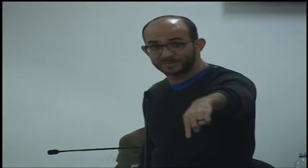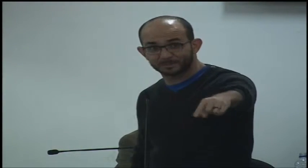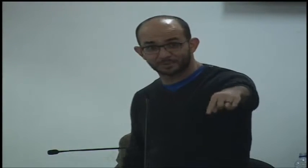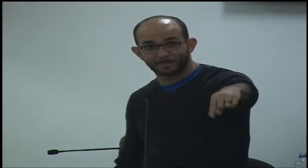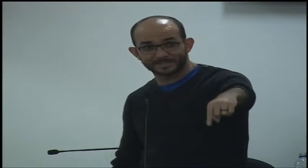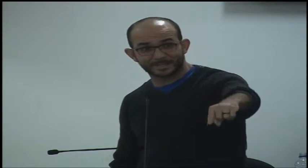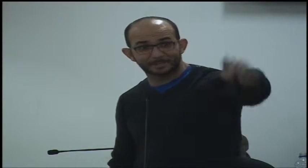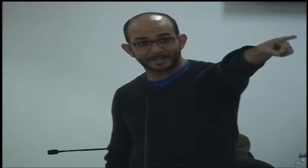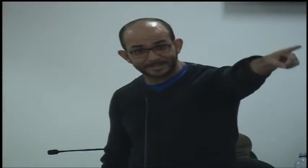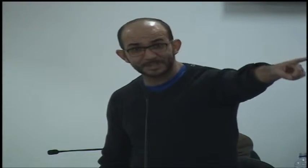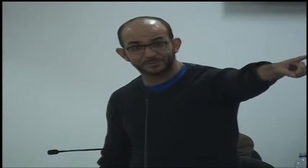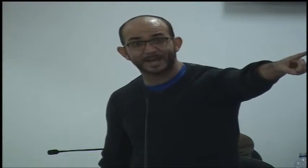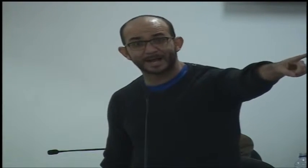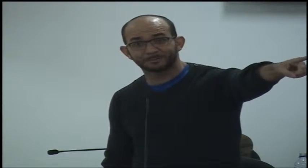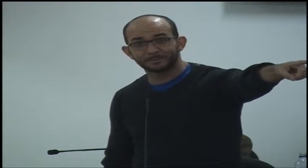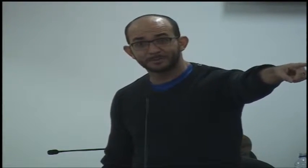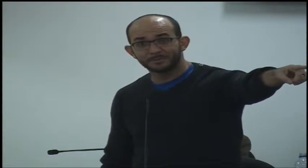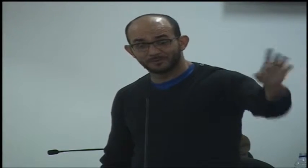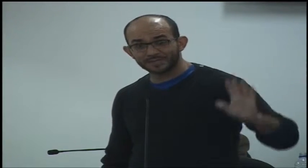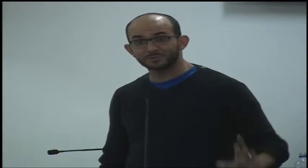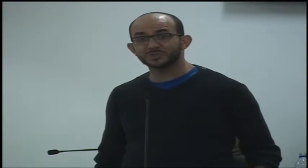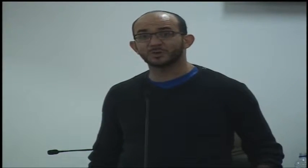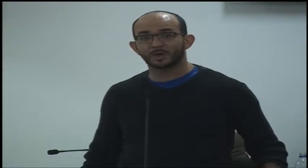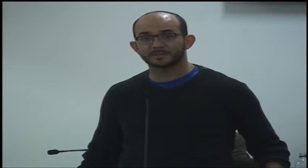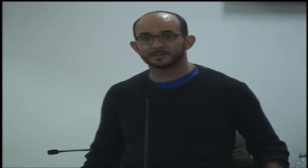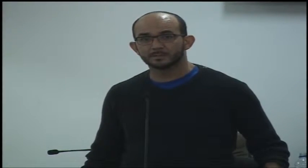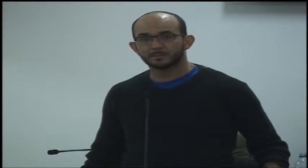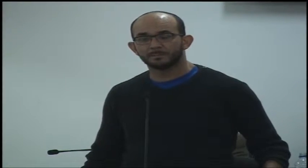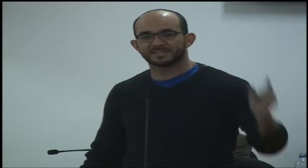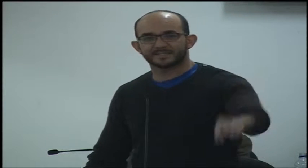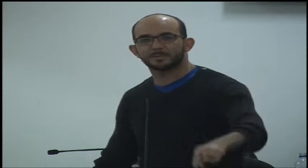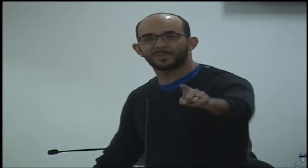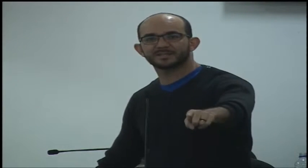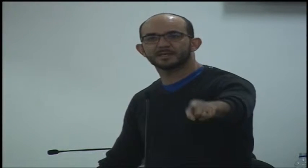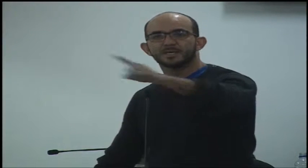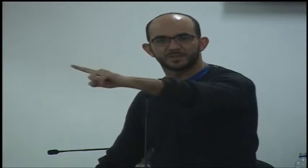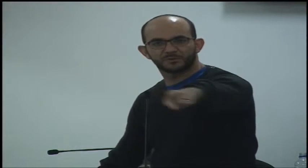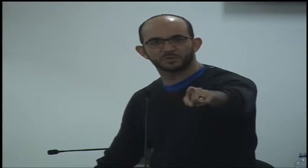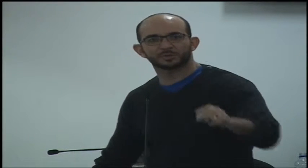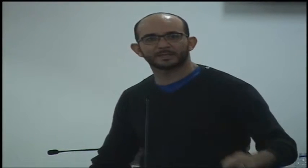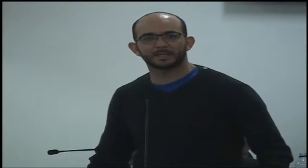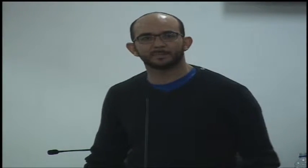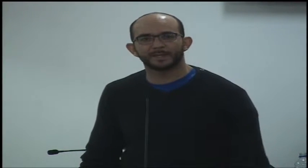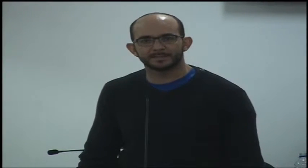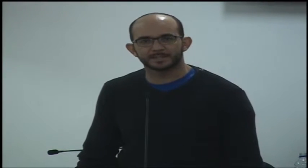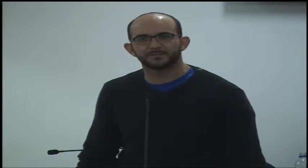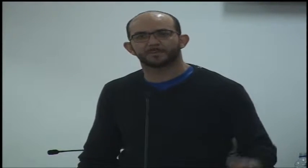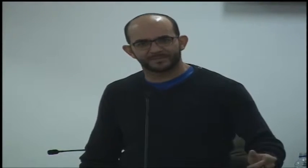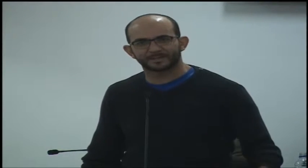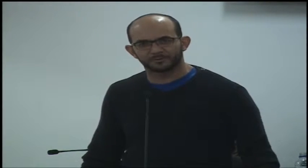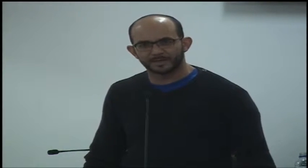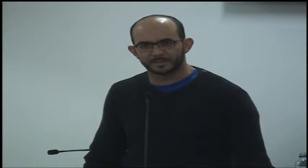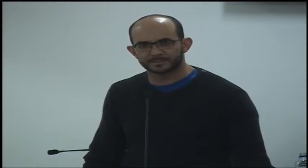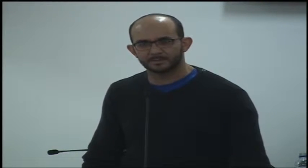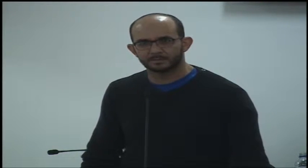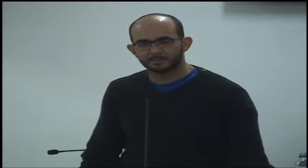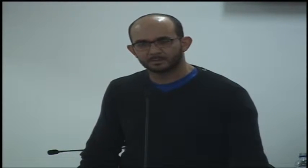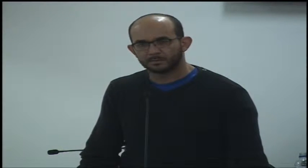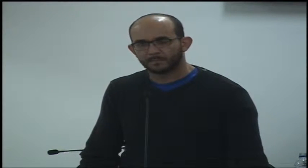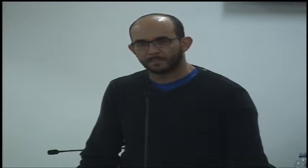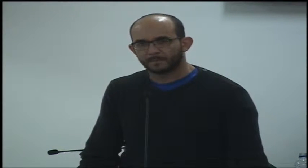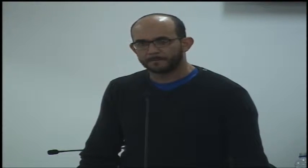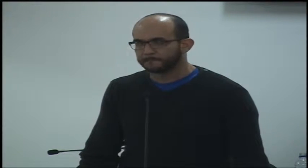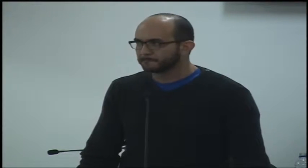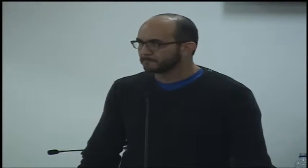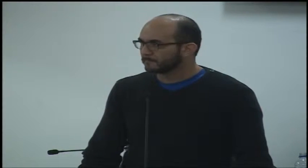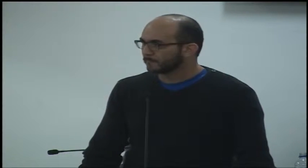da Comissão de Obras da Câmara que identificaram. Vejam os senhores. Mas esta empresa, se fosse contratada pela iniciativa privada, eu faria assim?